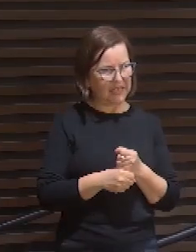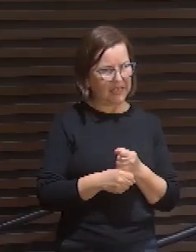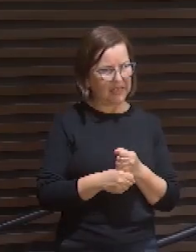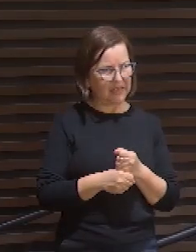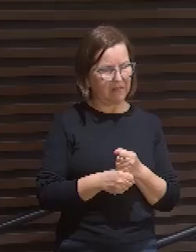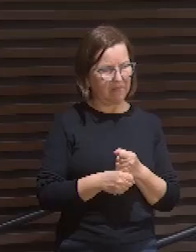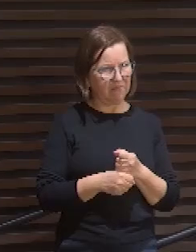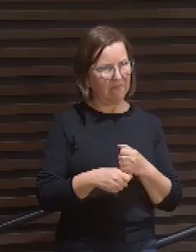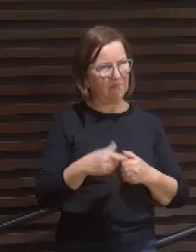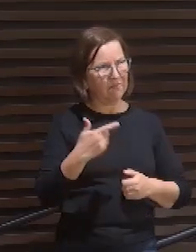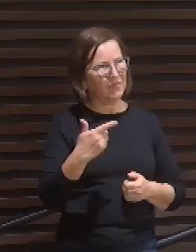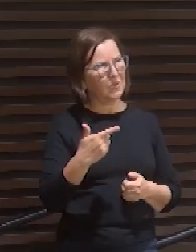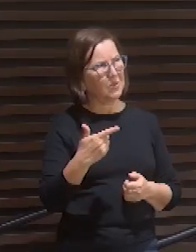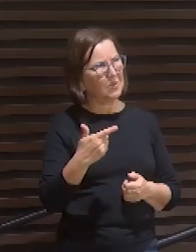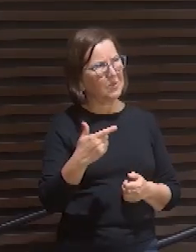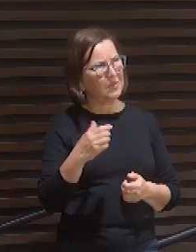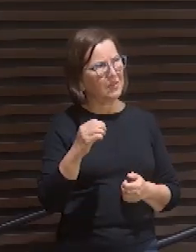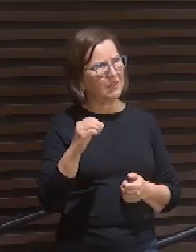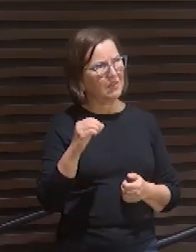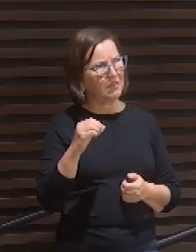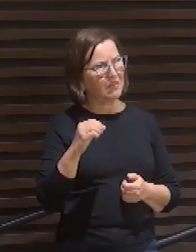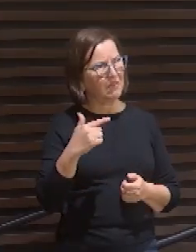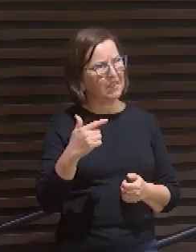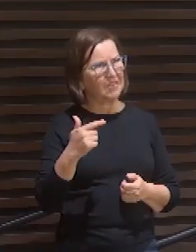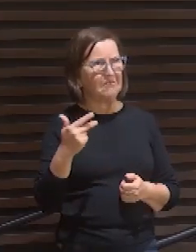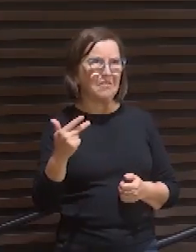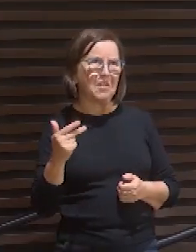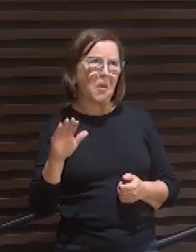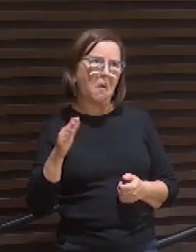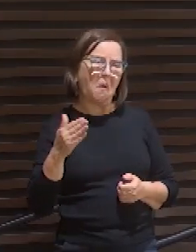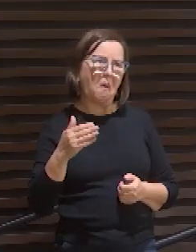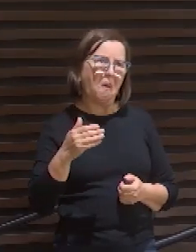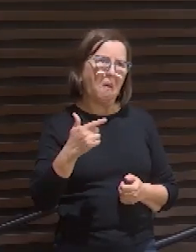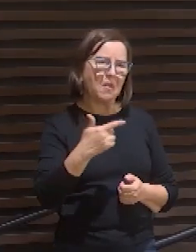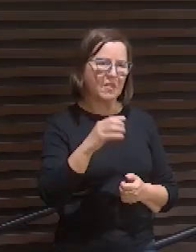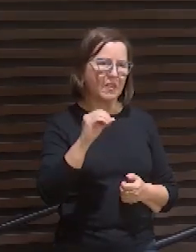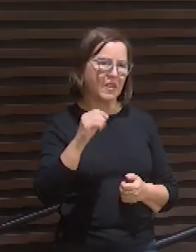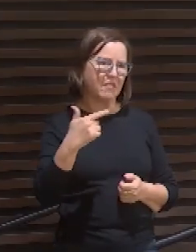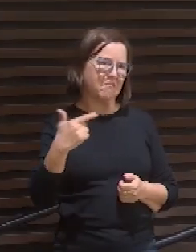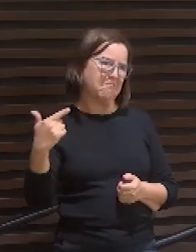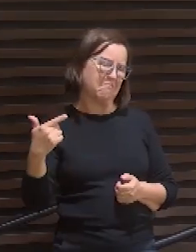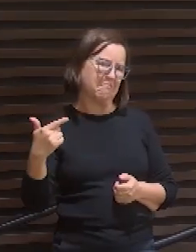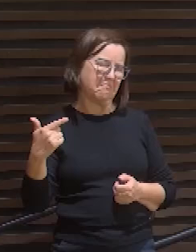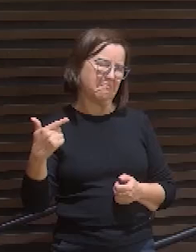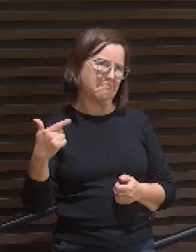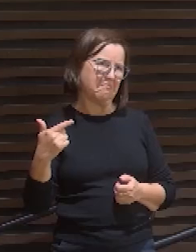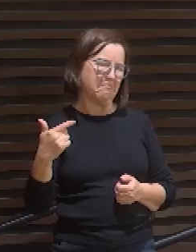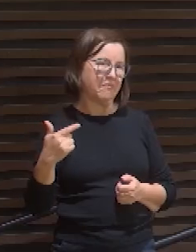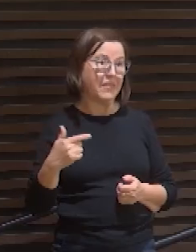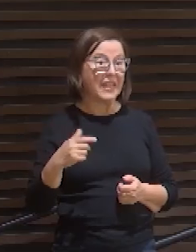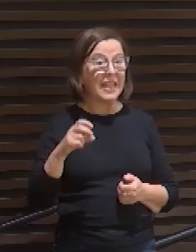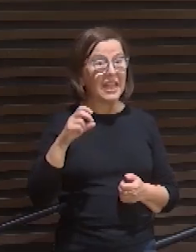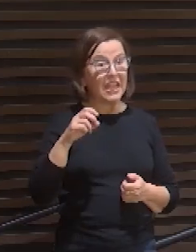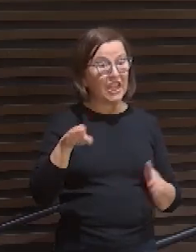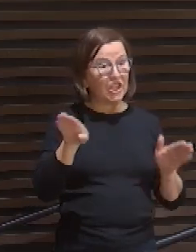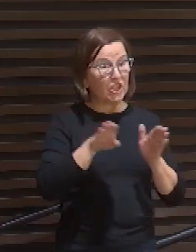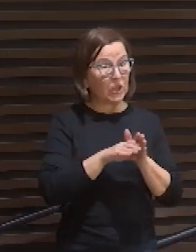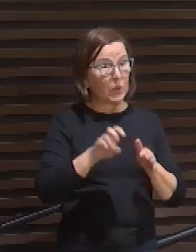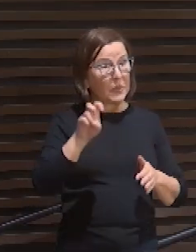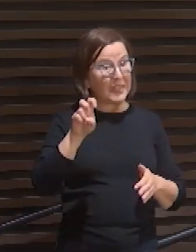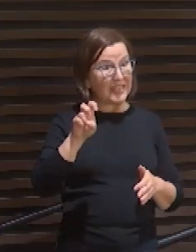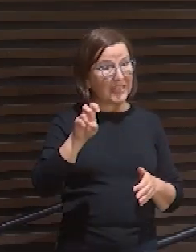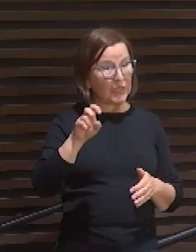2023, 2022, eu não tenho muita precisão aqui, 5 novilhas